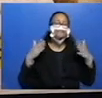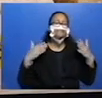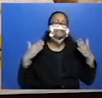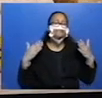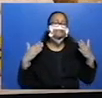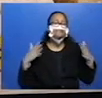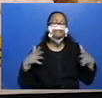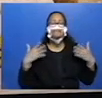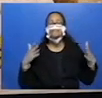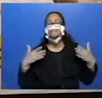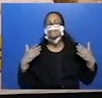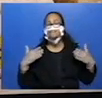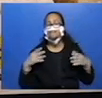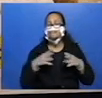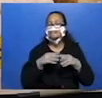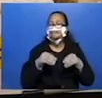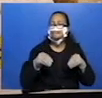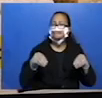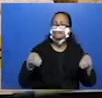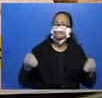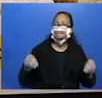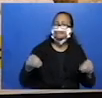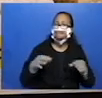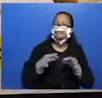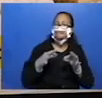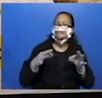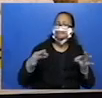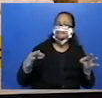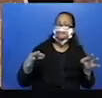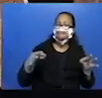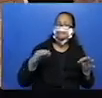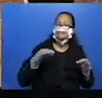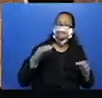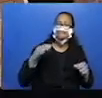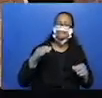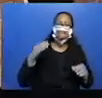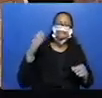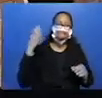deserto imenso, areia quente, camelos altos.